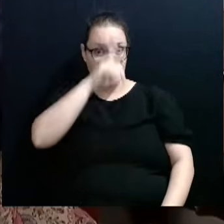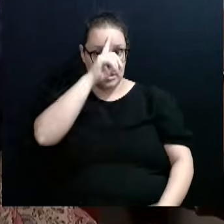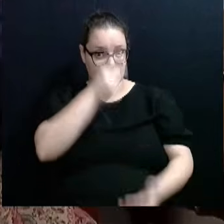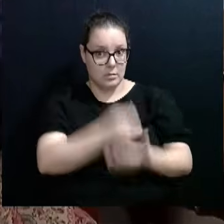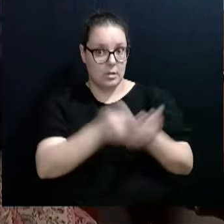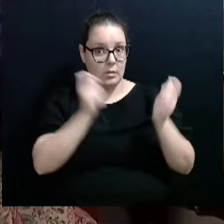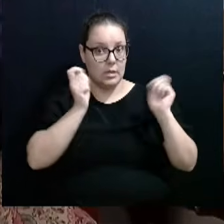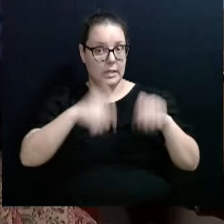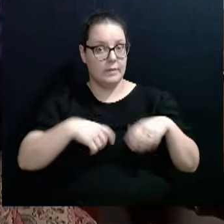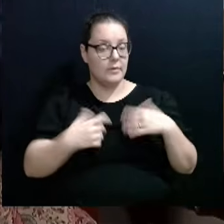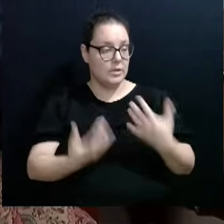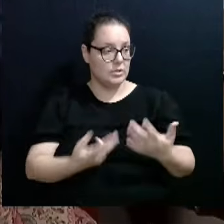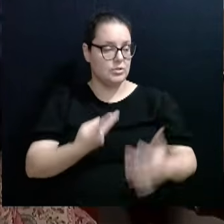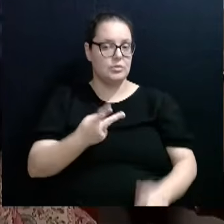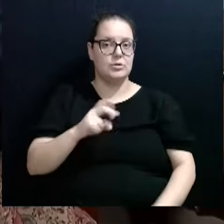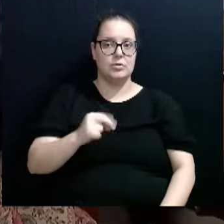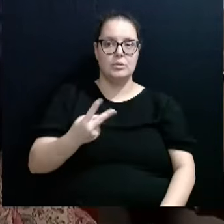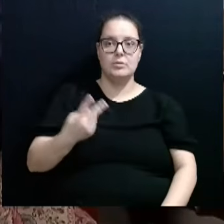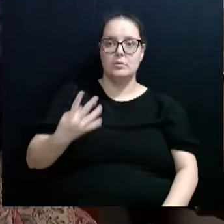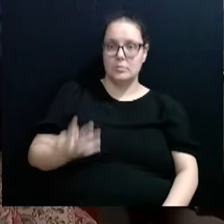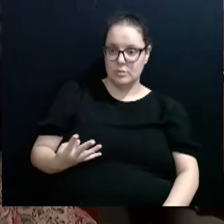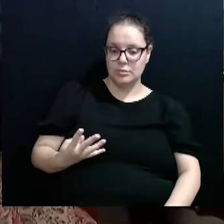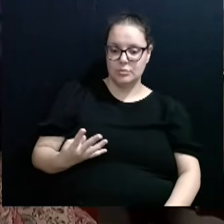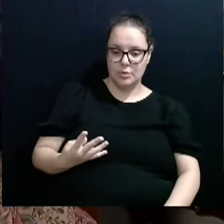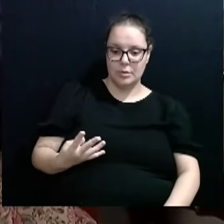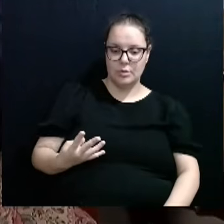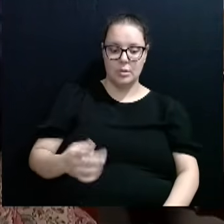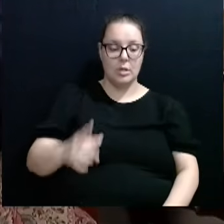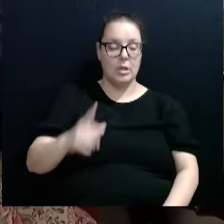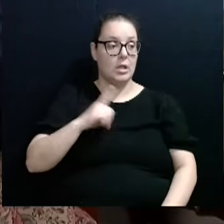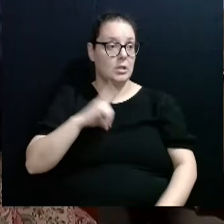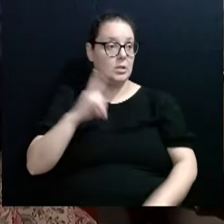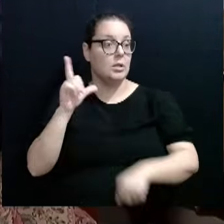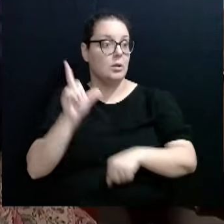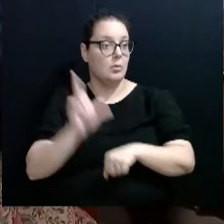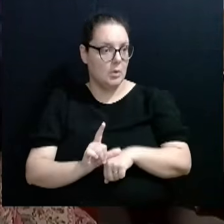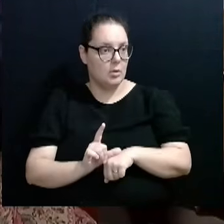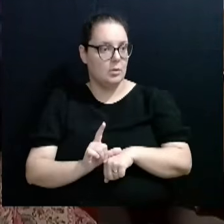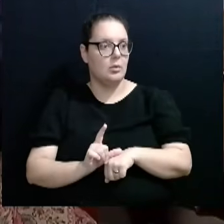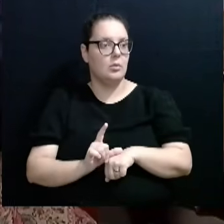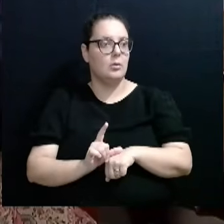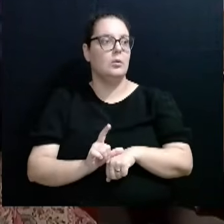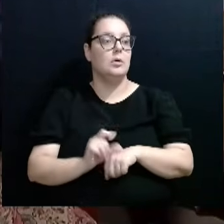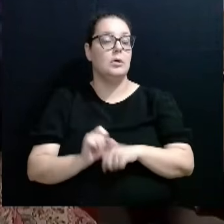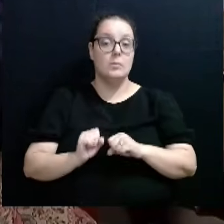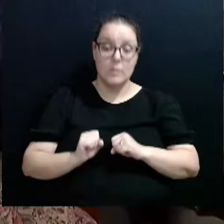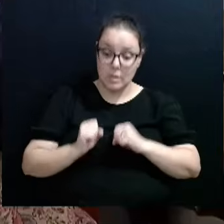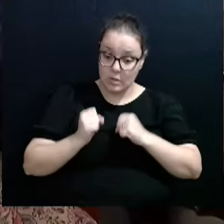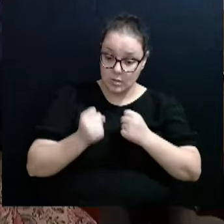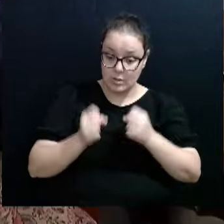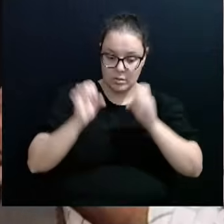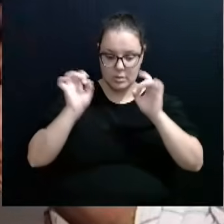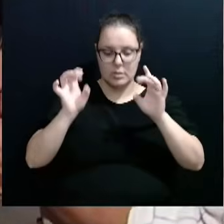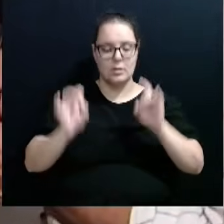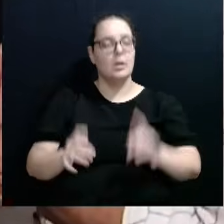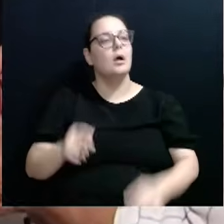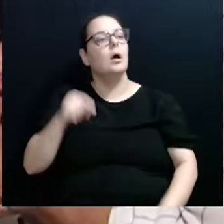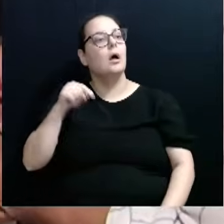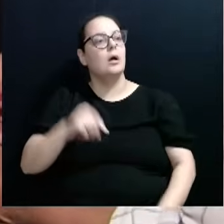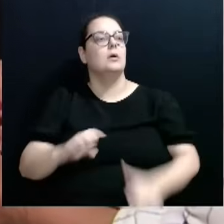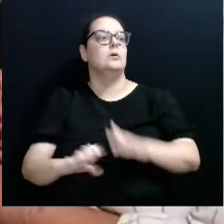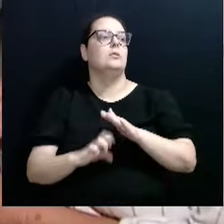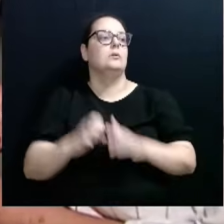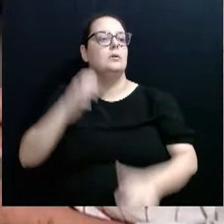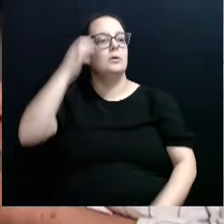em 2024, ter uma loja e dedicar-se exclusivamente a esse negócio, daqui a pouco vocês